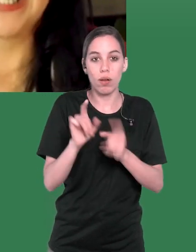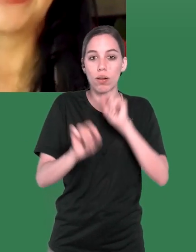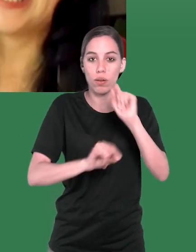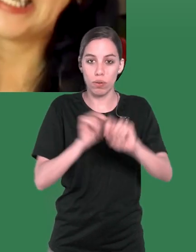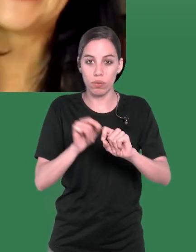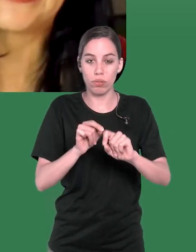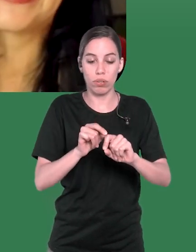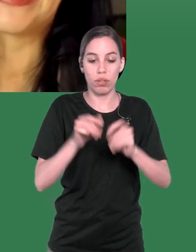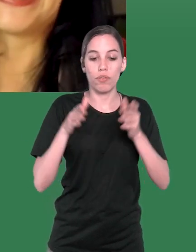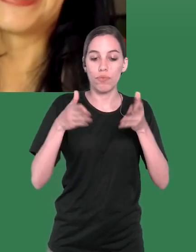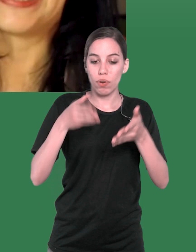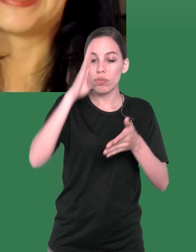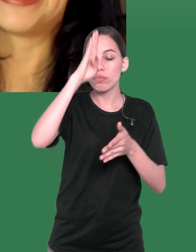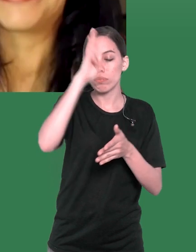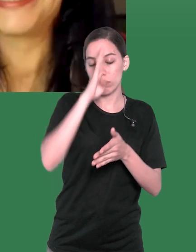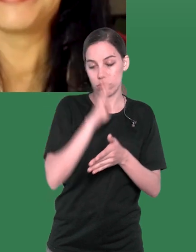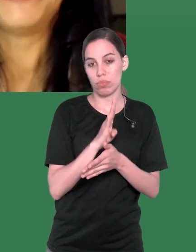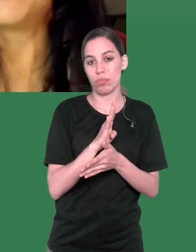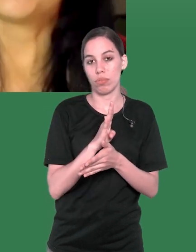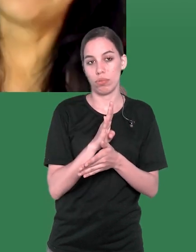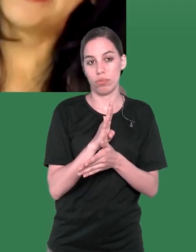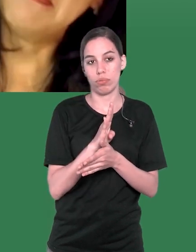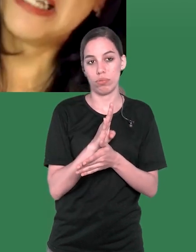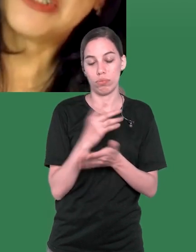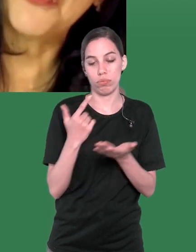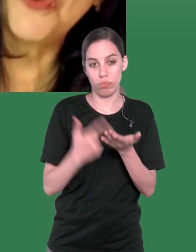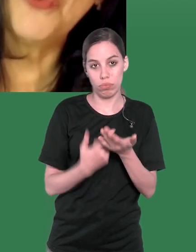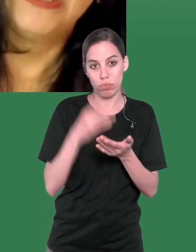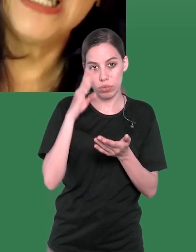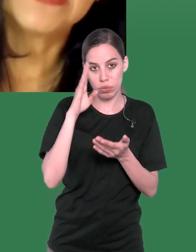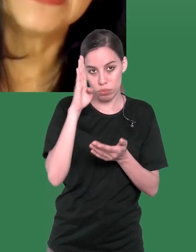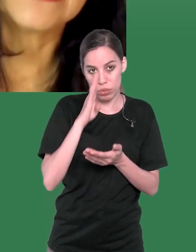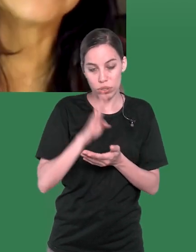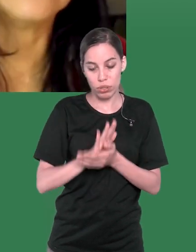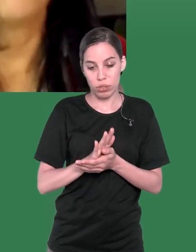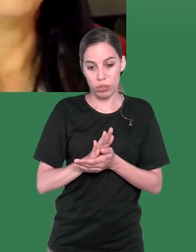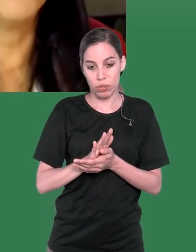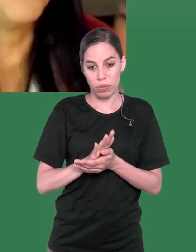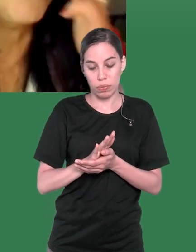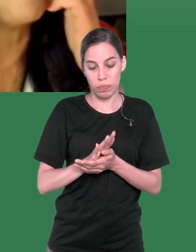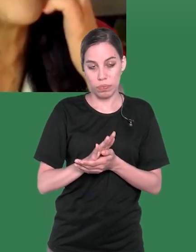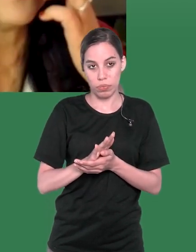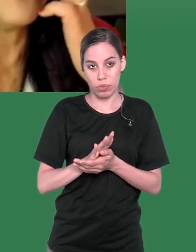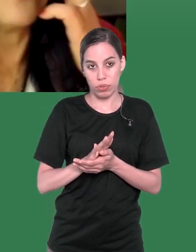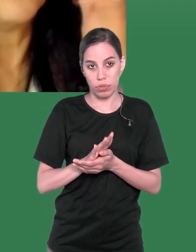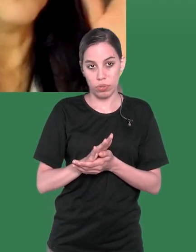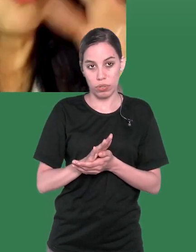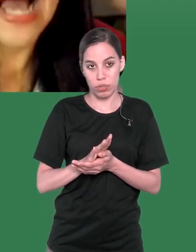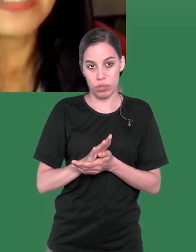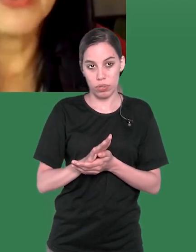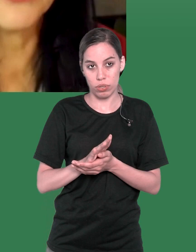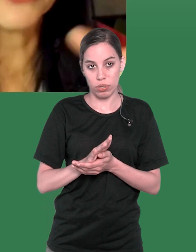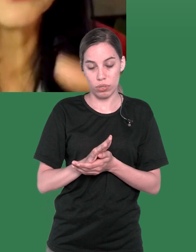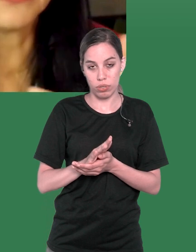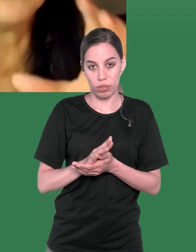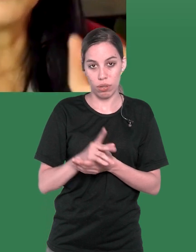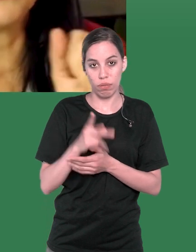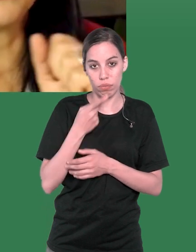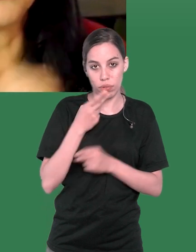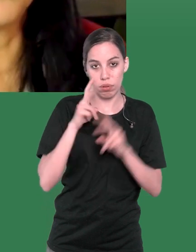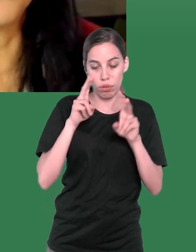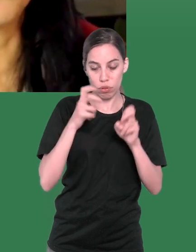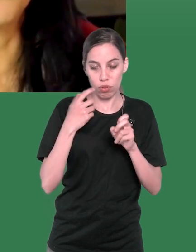os brasileiros, né, aqui. Mas o Ulisses, né, o Argos,